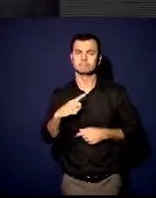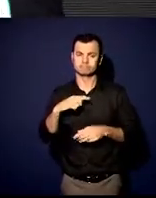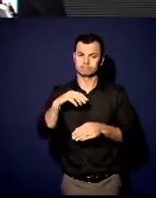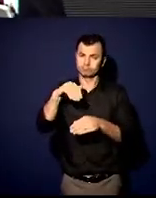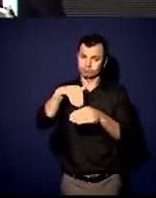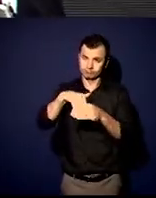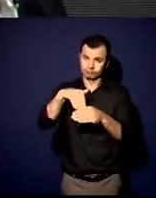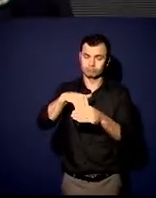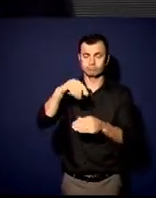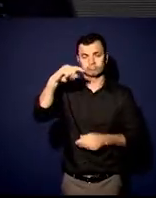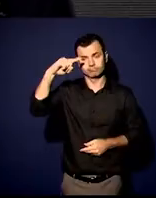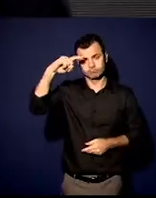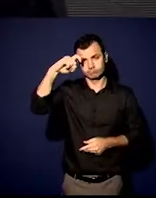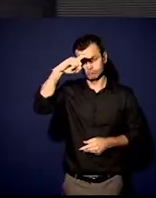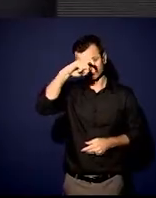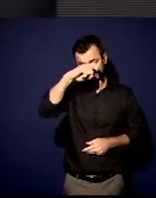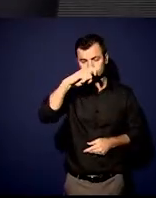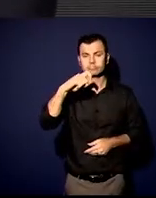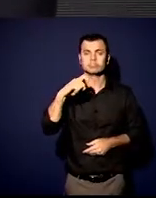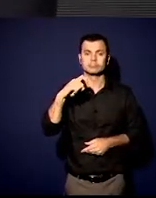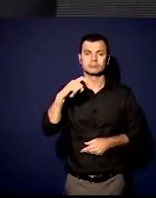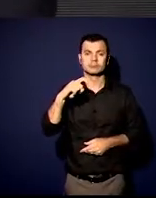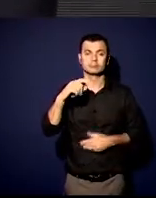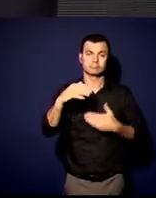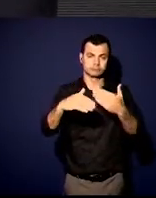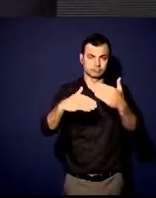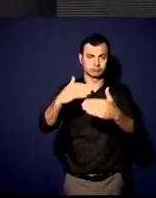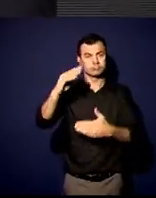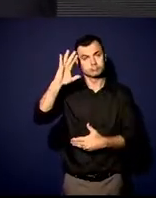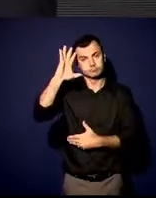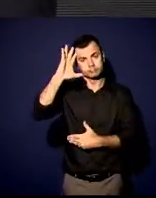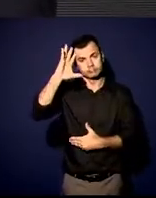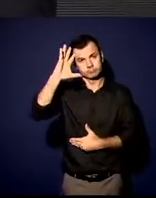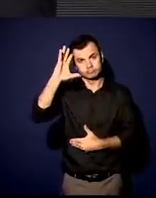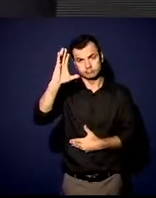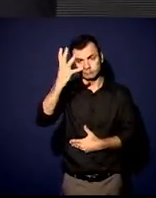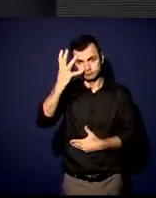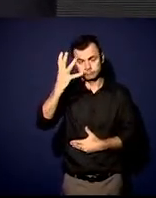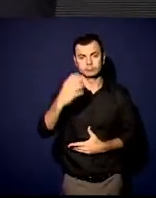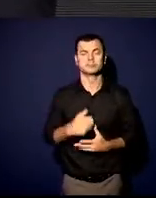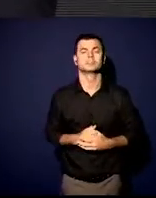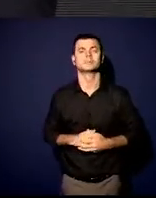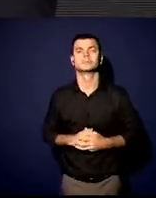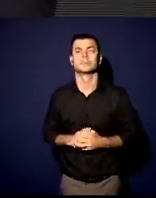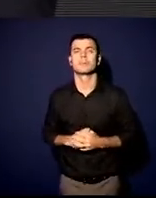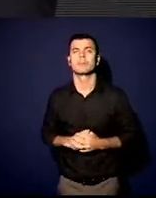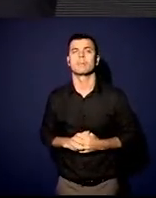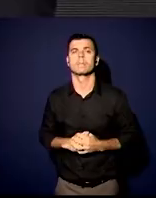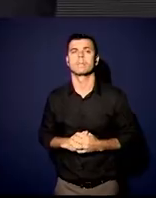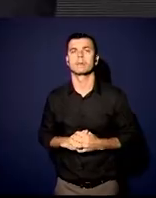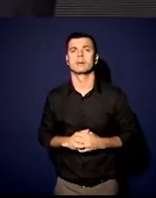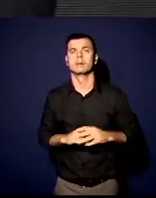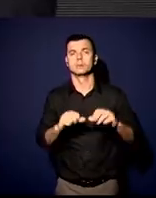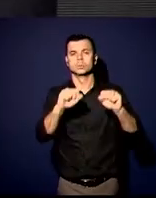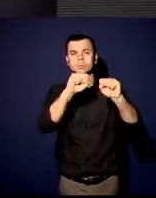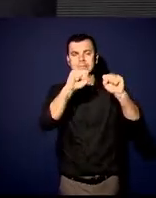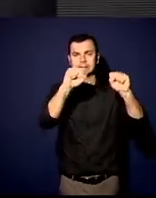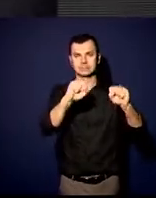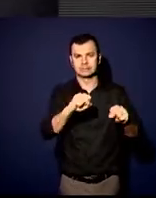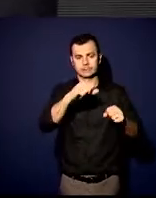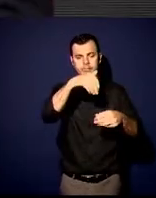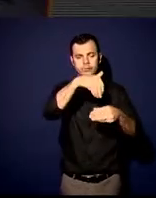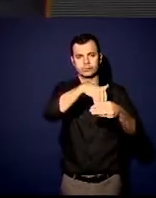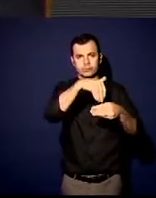difícil que nós tivemos um resultado criticar o sistema Eleitoral de urnas